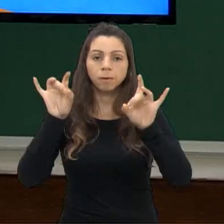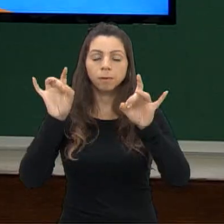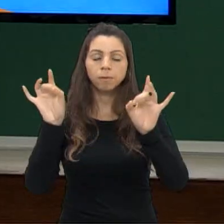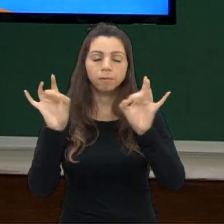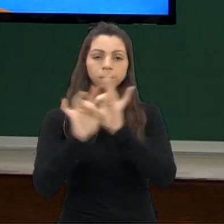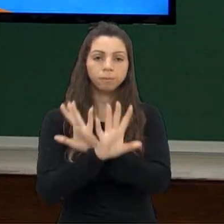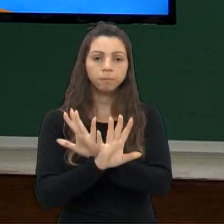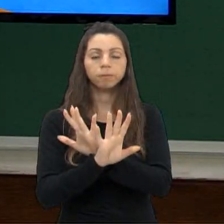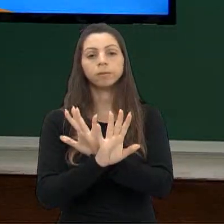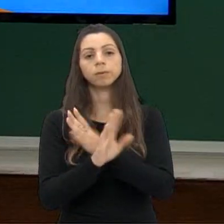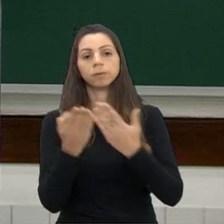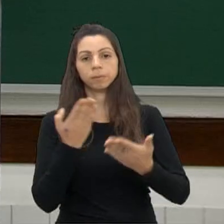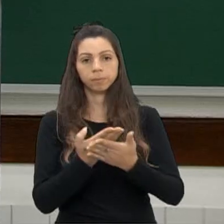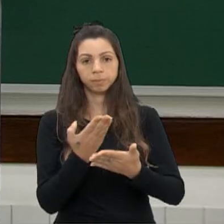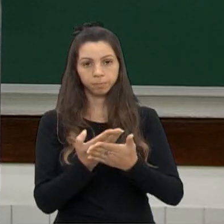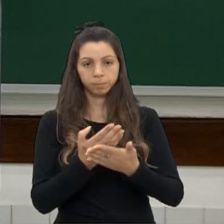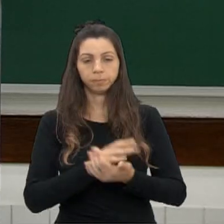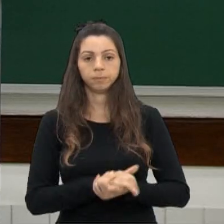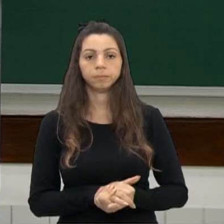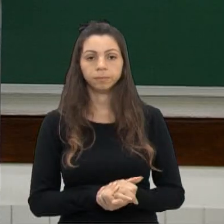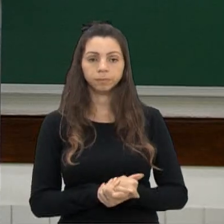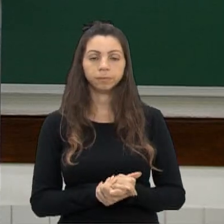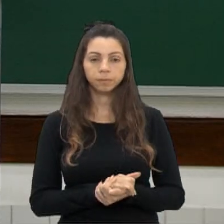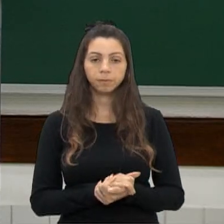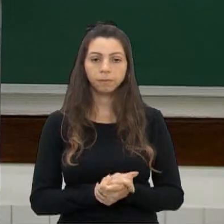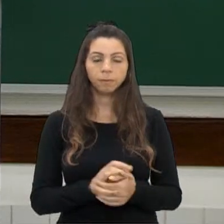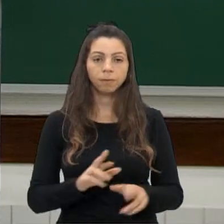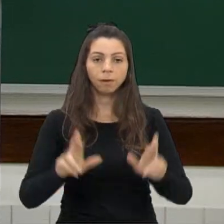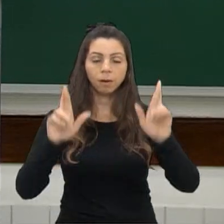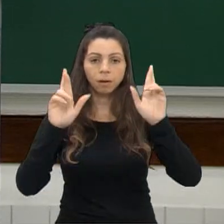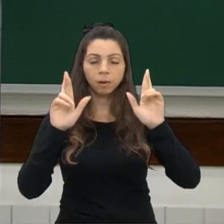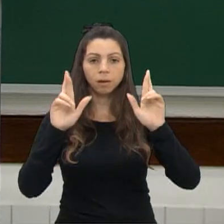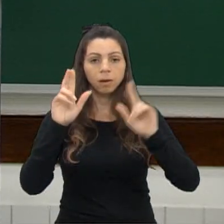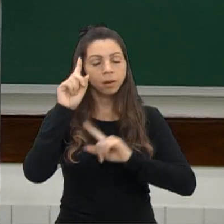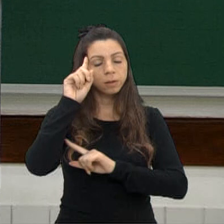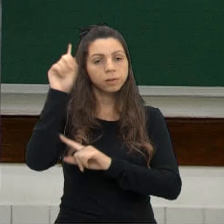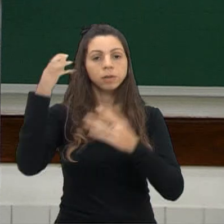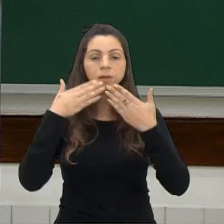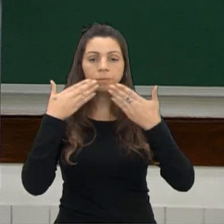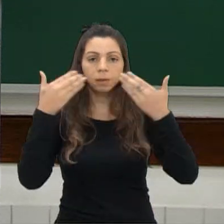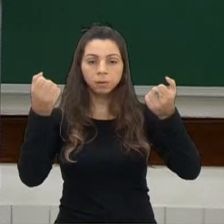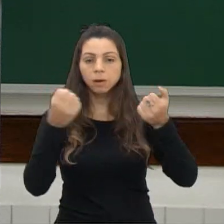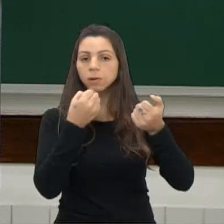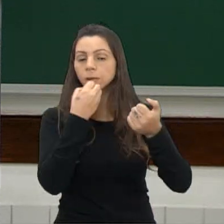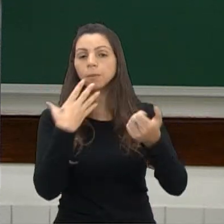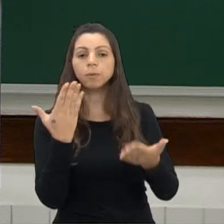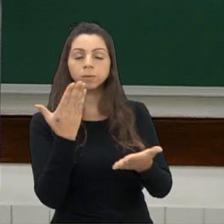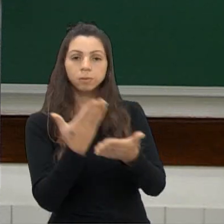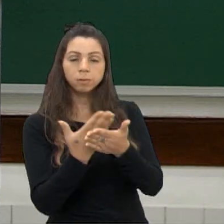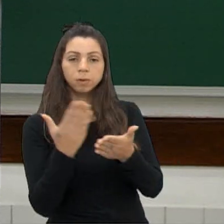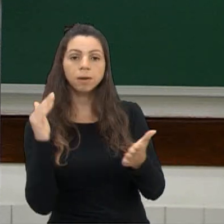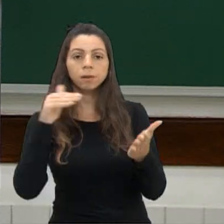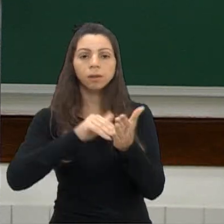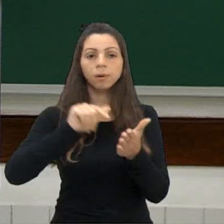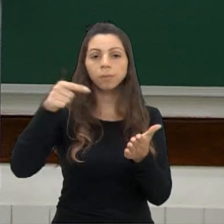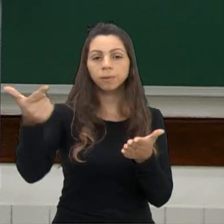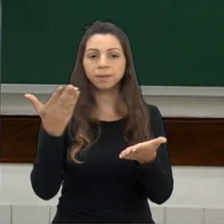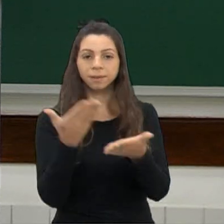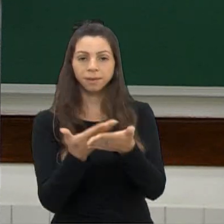aula. Desejo a você dias melhores e bons estudos. Até a próxima!